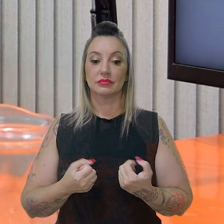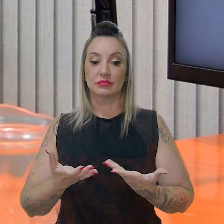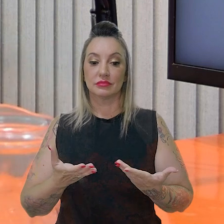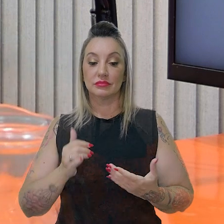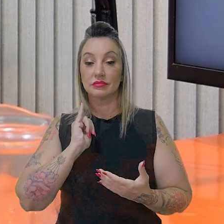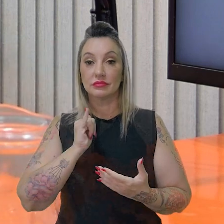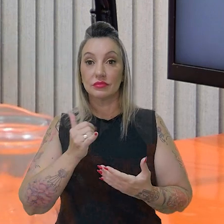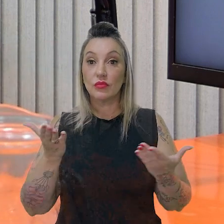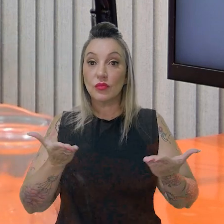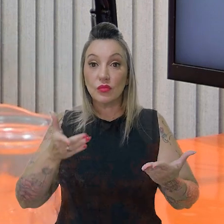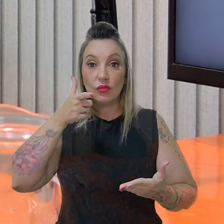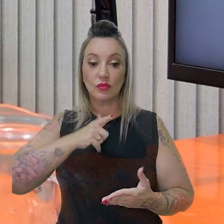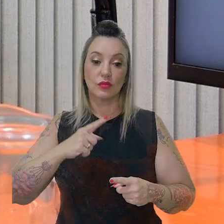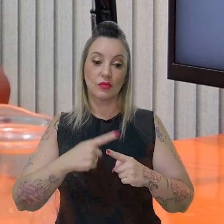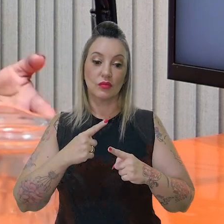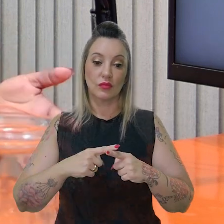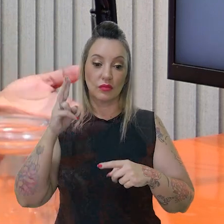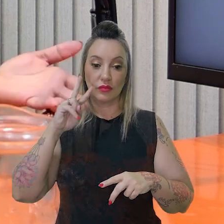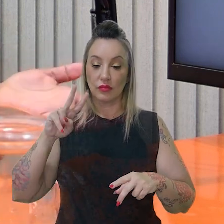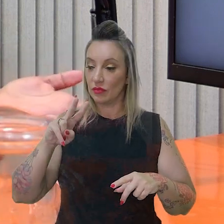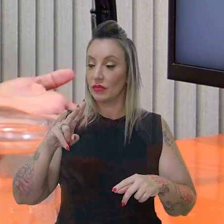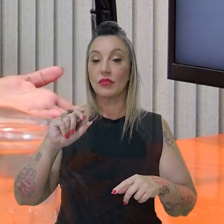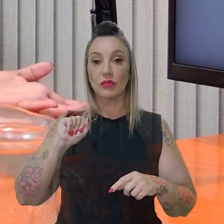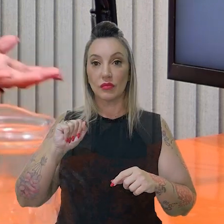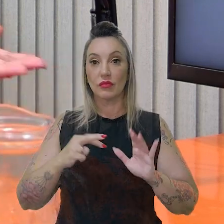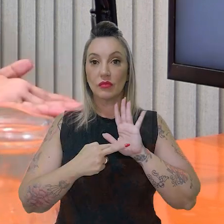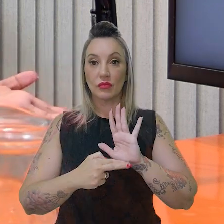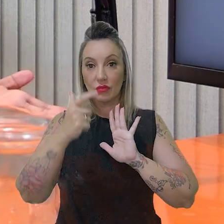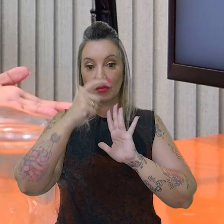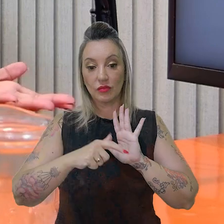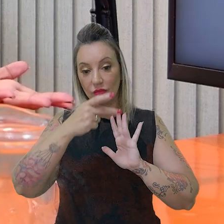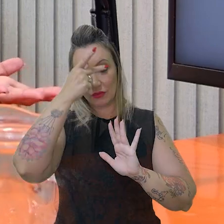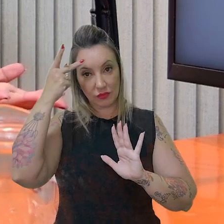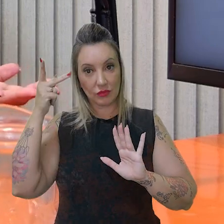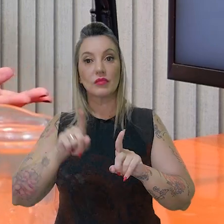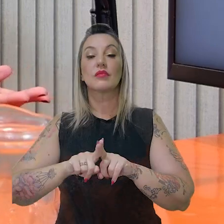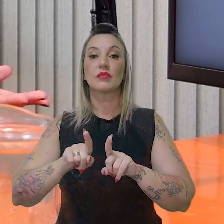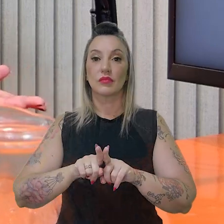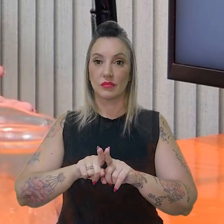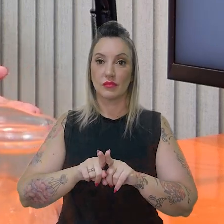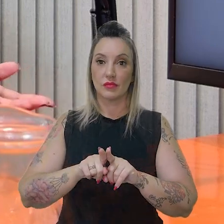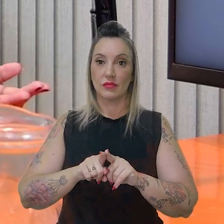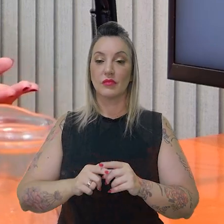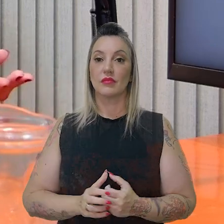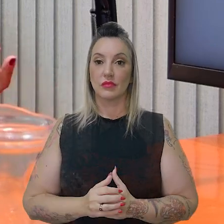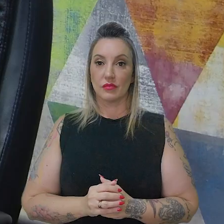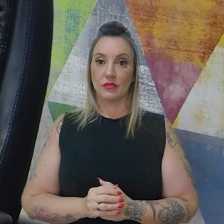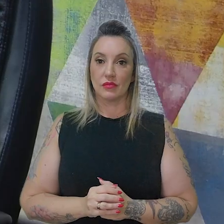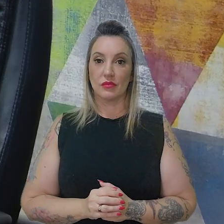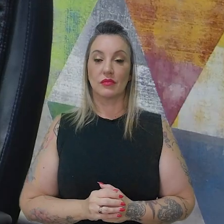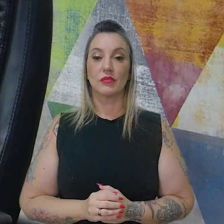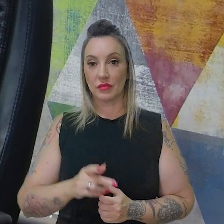contar hoje por quê Porque eu tô vendo como isso pode ser referência para outras Nossa fazer sentido pessoas